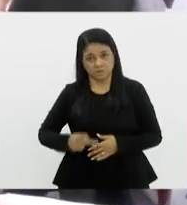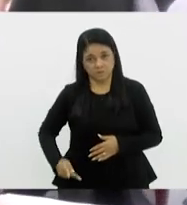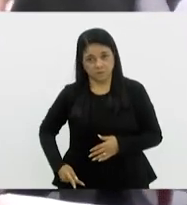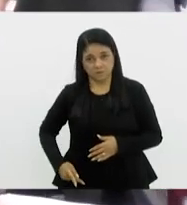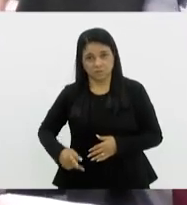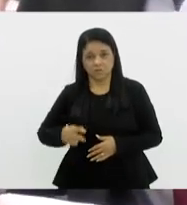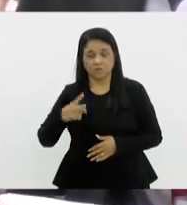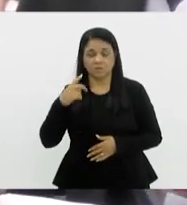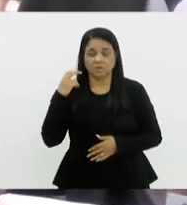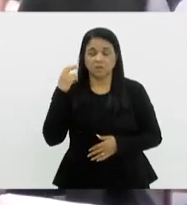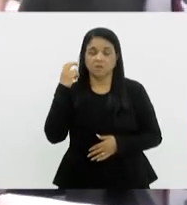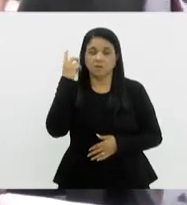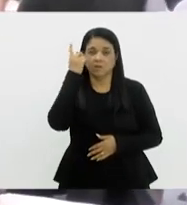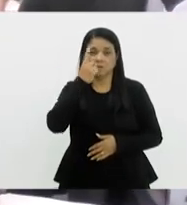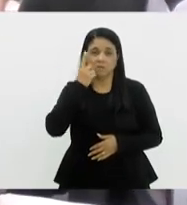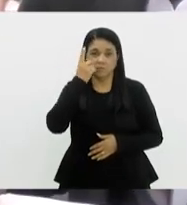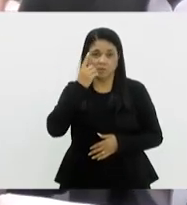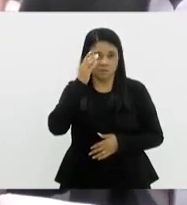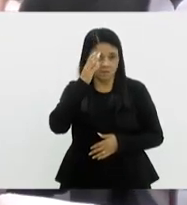deputada Célia fez